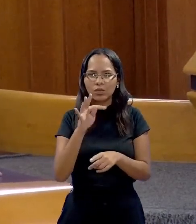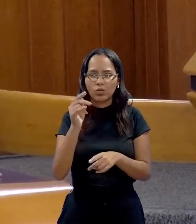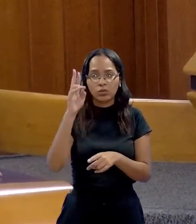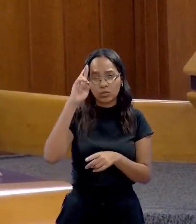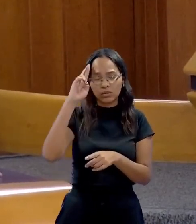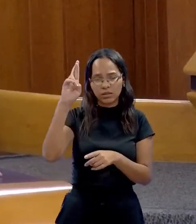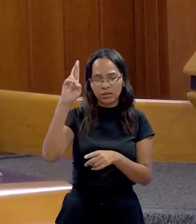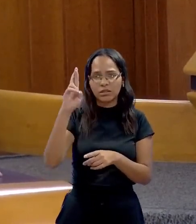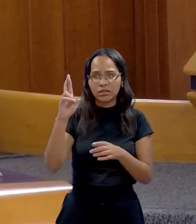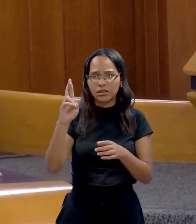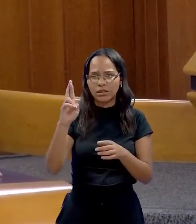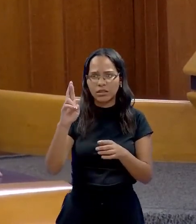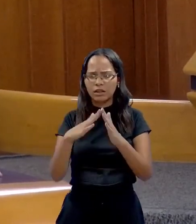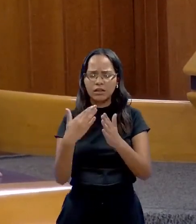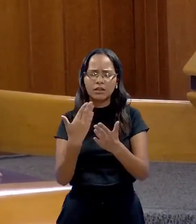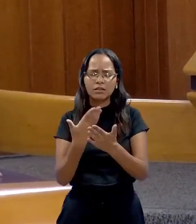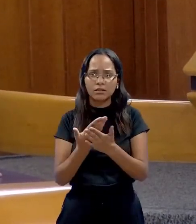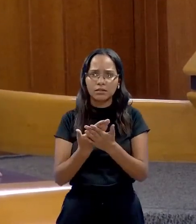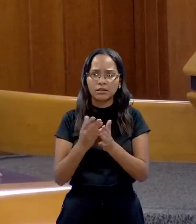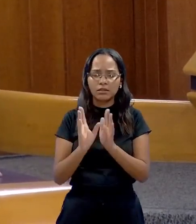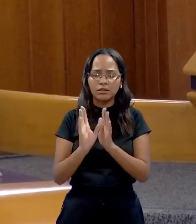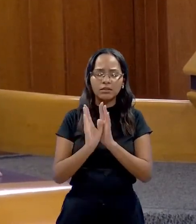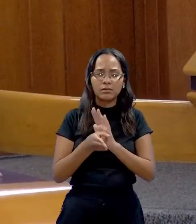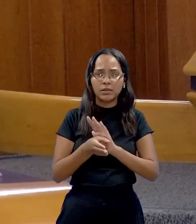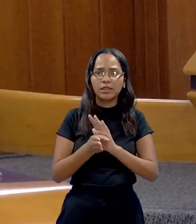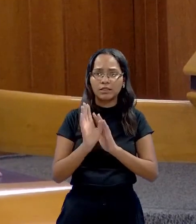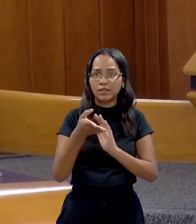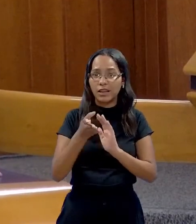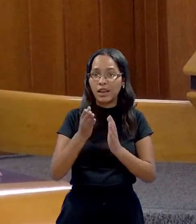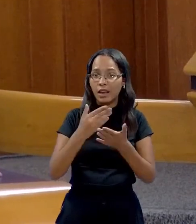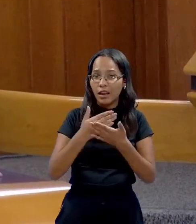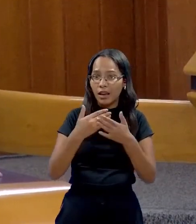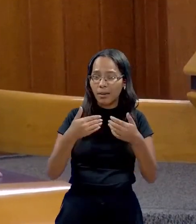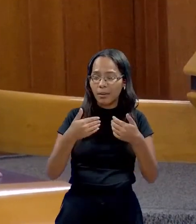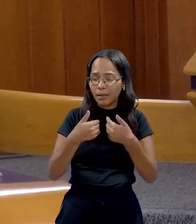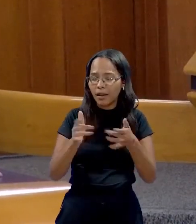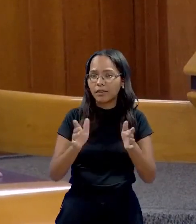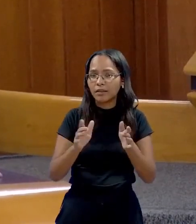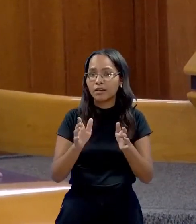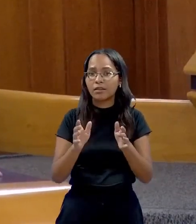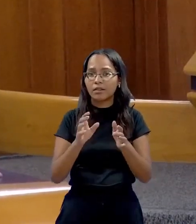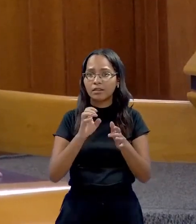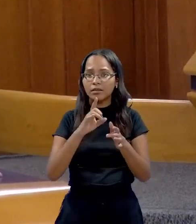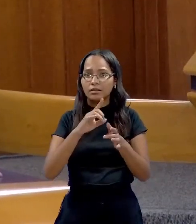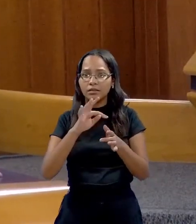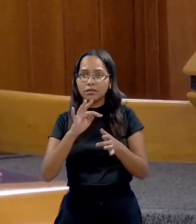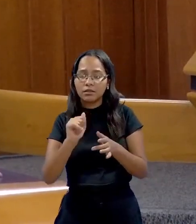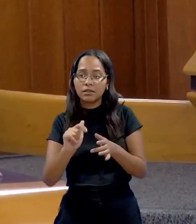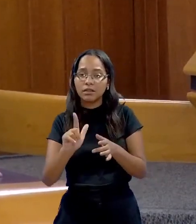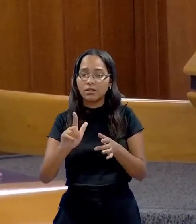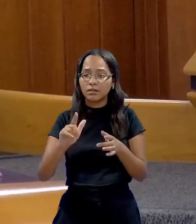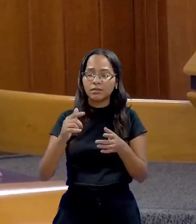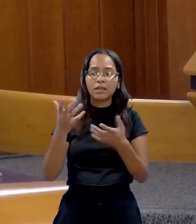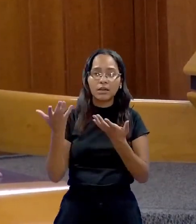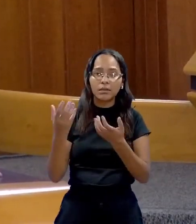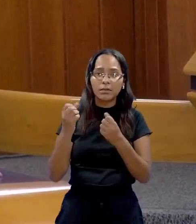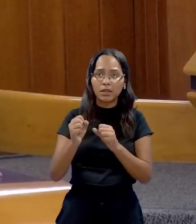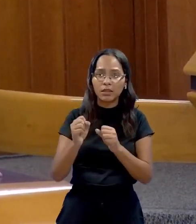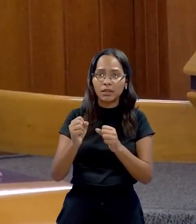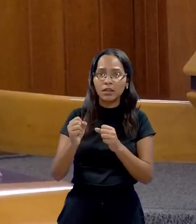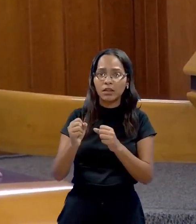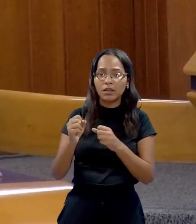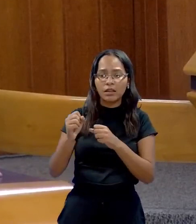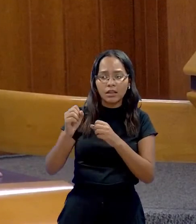e CMEs, que foi aberto também na data de ontem o edital, para que possa participar da nova formação, de acordo com a nova lei do Fundeb, para poder